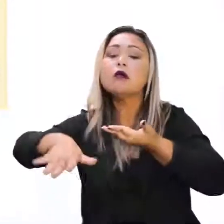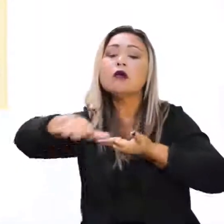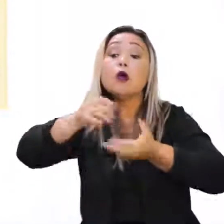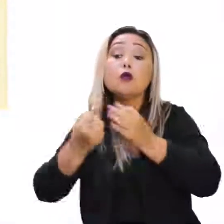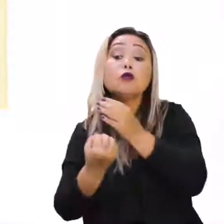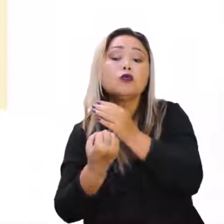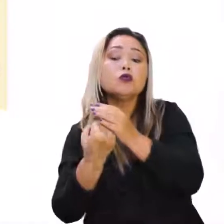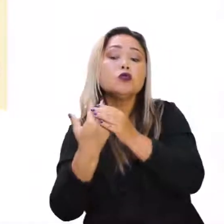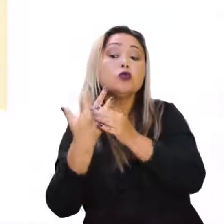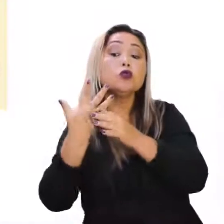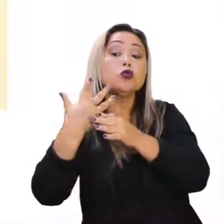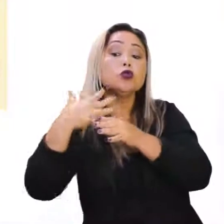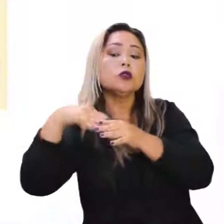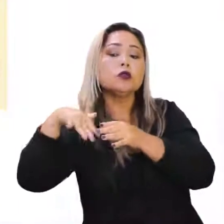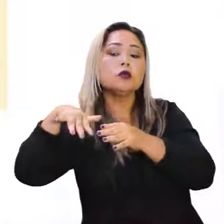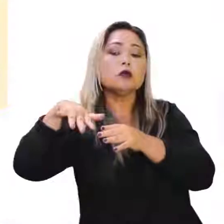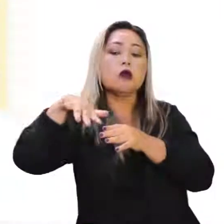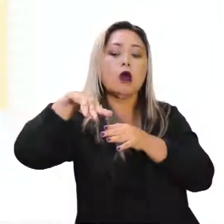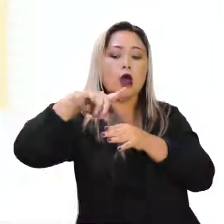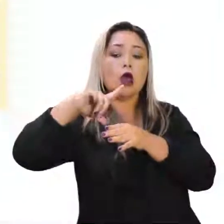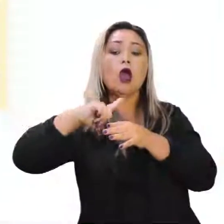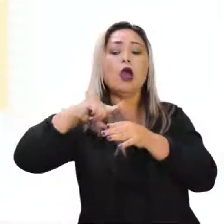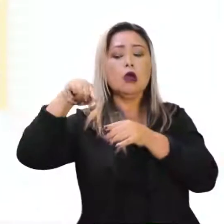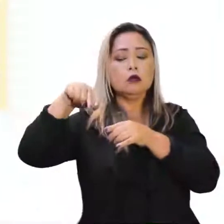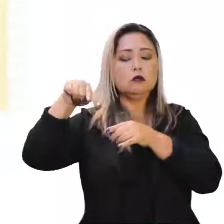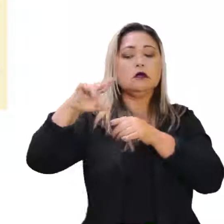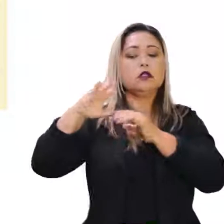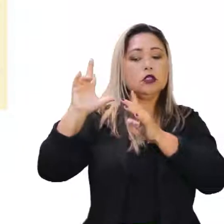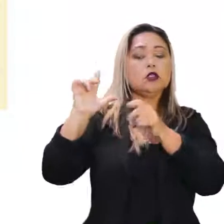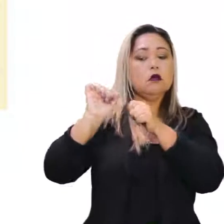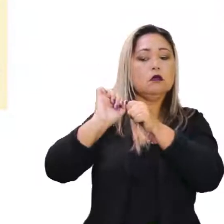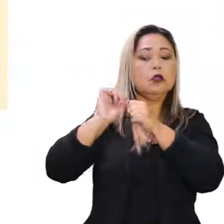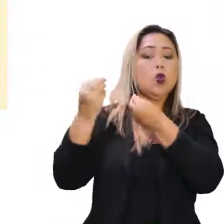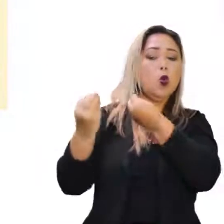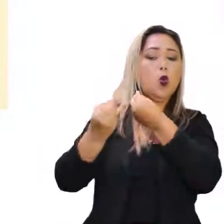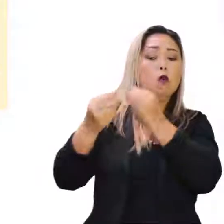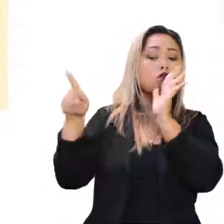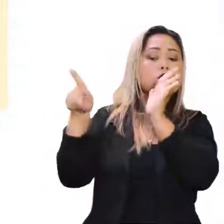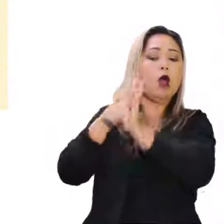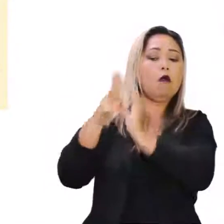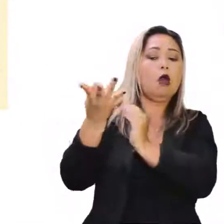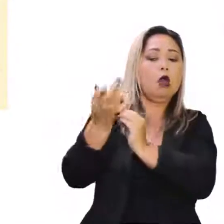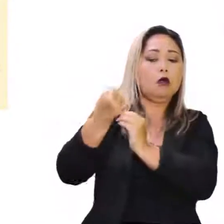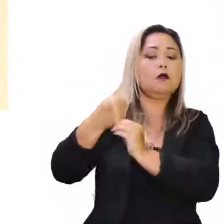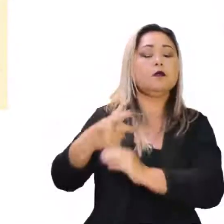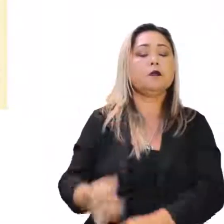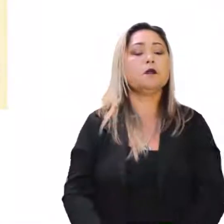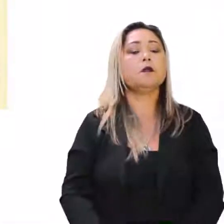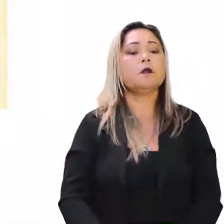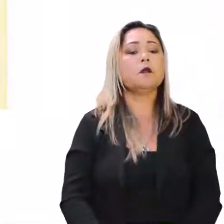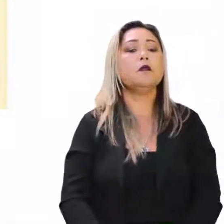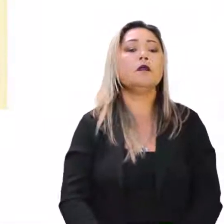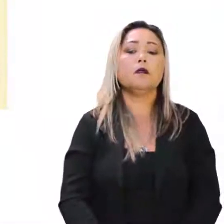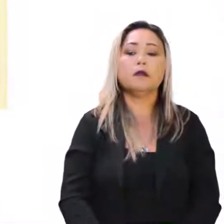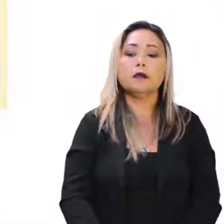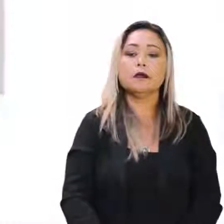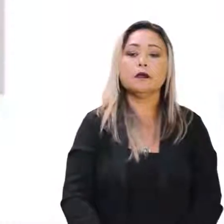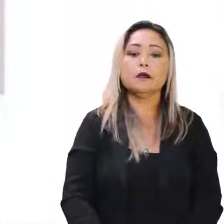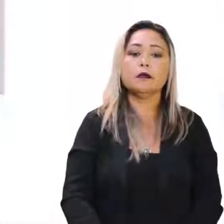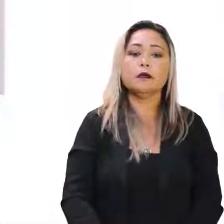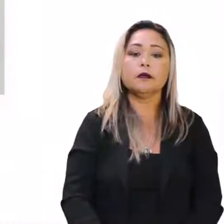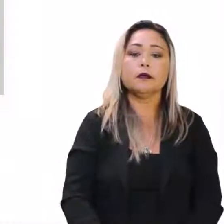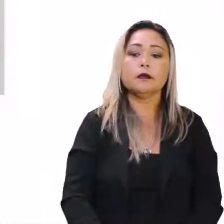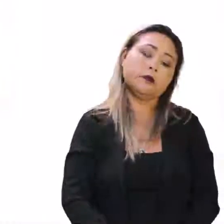Então, eles também tinham a sua expressão artística e estética. Sim. Podemos seguir. Com certeza.